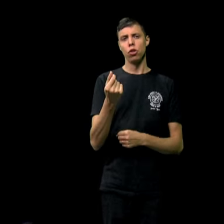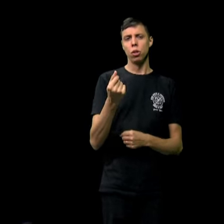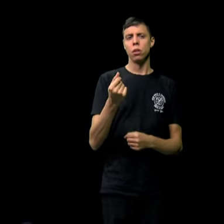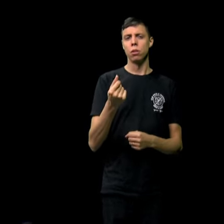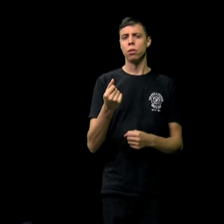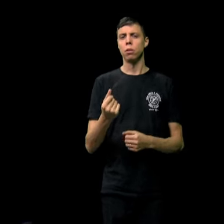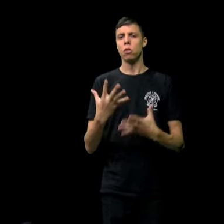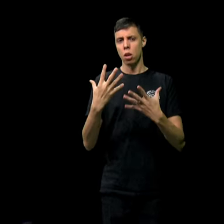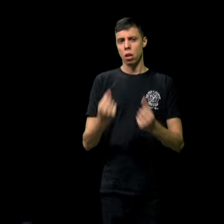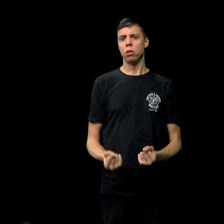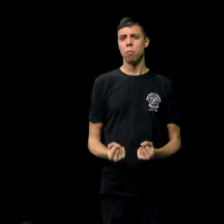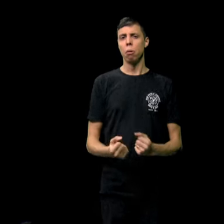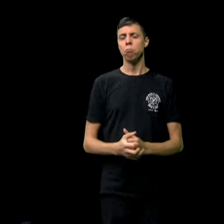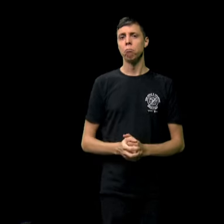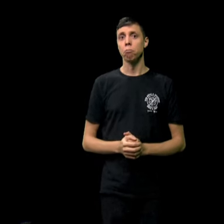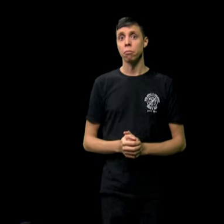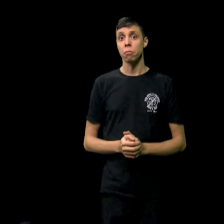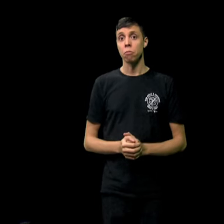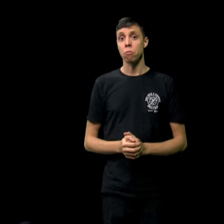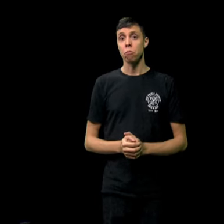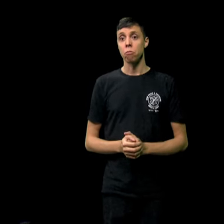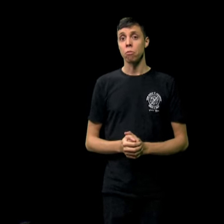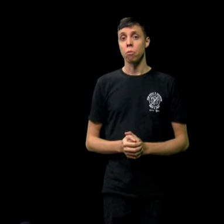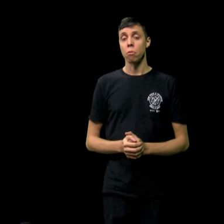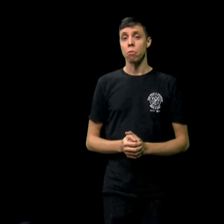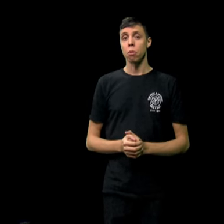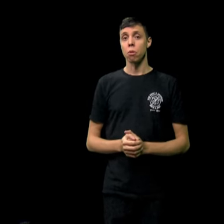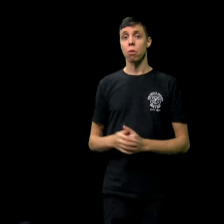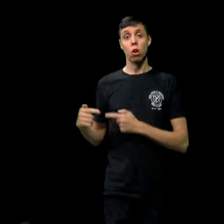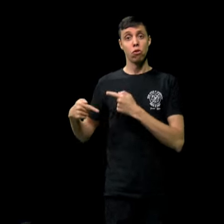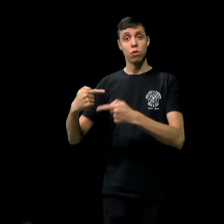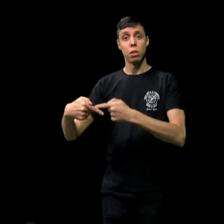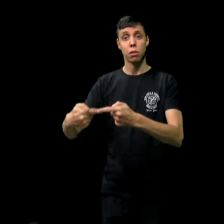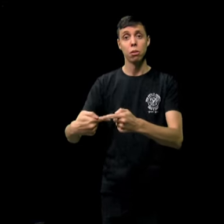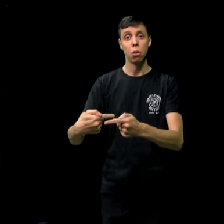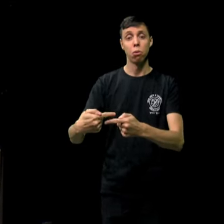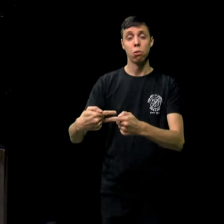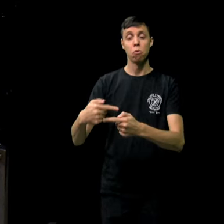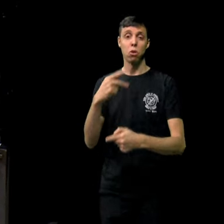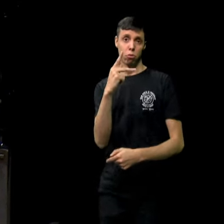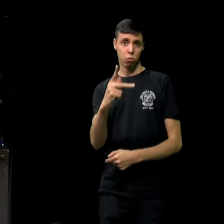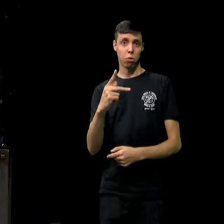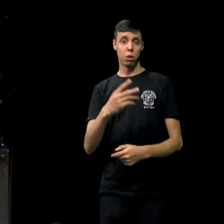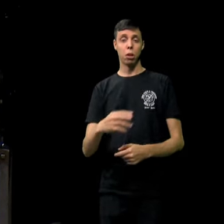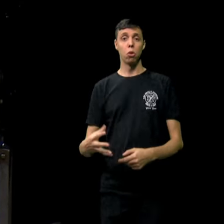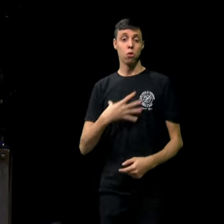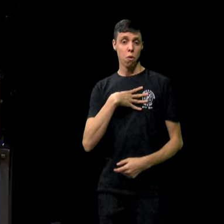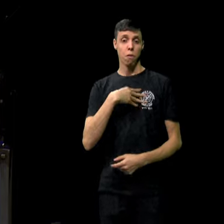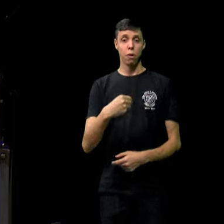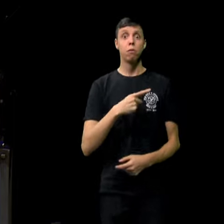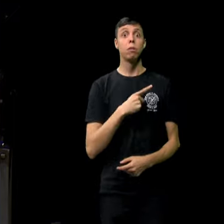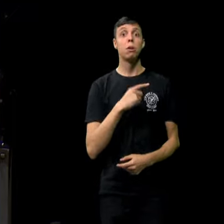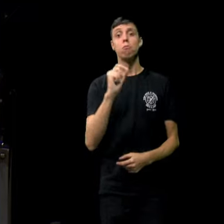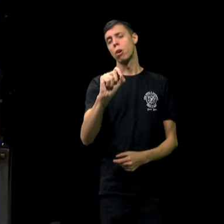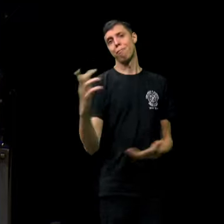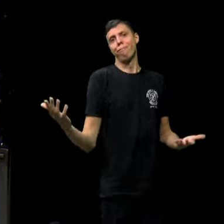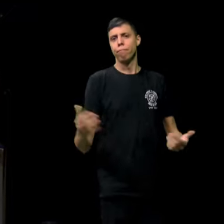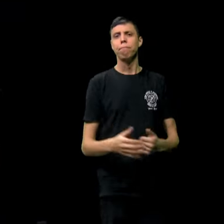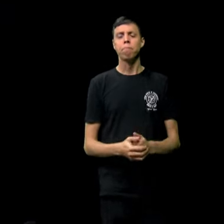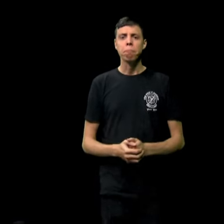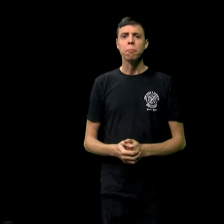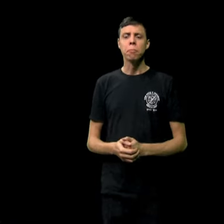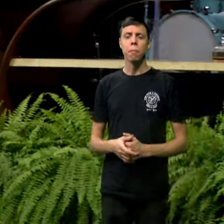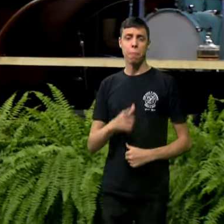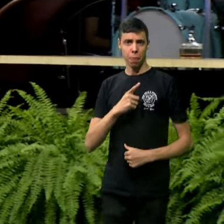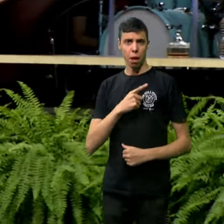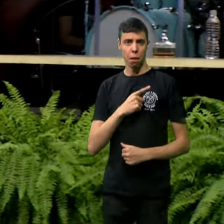é o patrimônio que você tem, a herança que você tem para seus filhos. Está entendendo ou não? Aqui tem muita